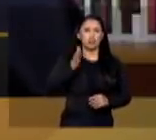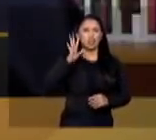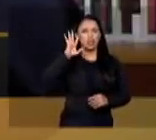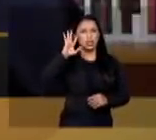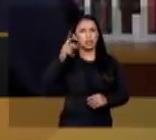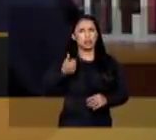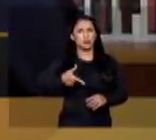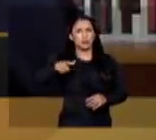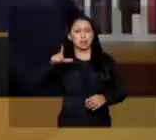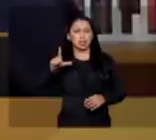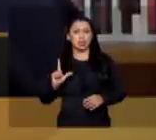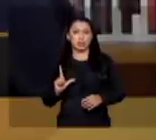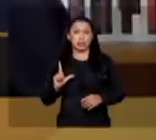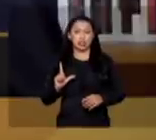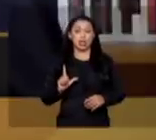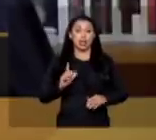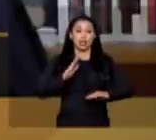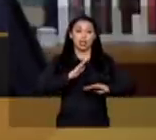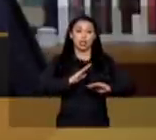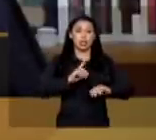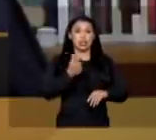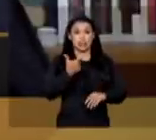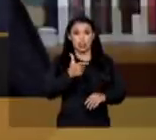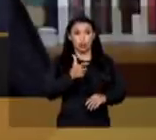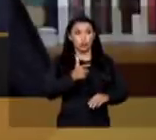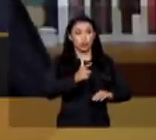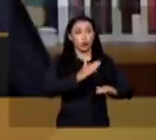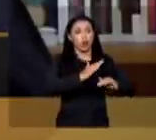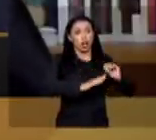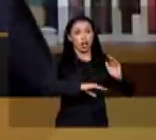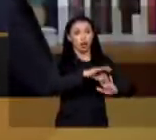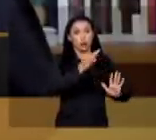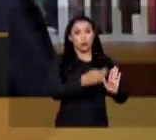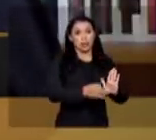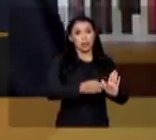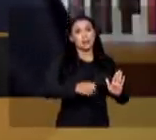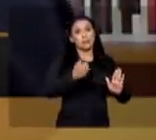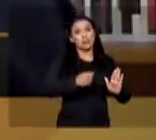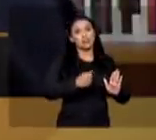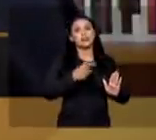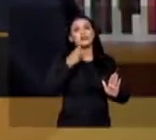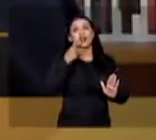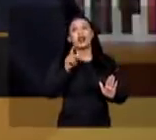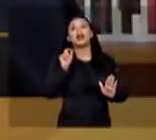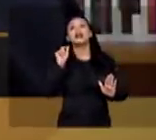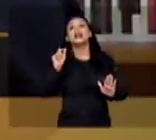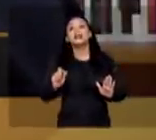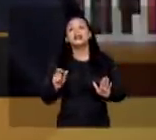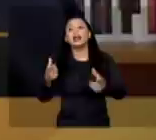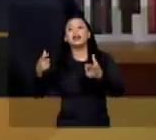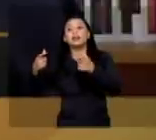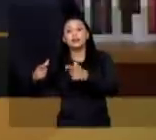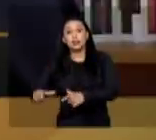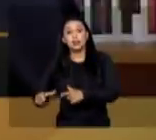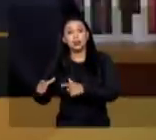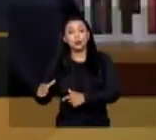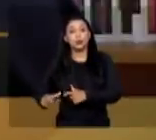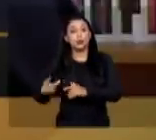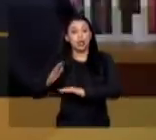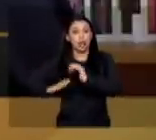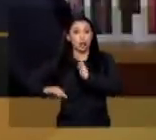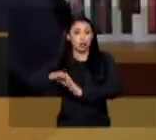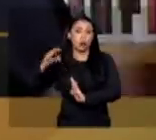anteriormente em plenário, que ao declinar da competência, nós devemos indicar qual o foro competente, até